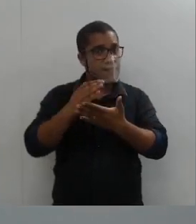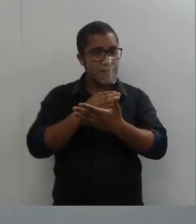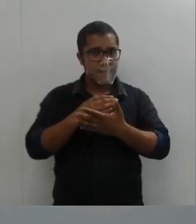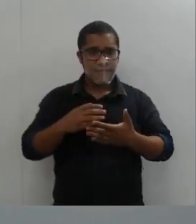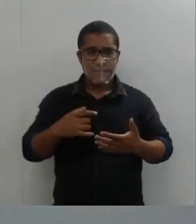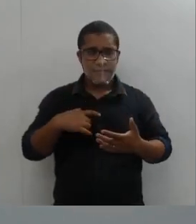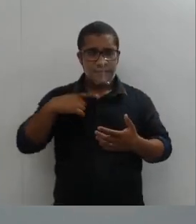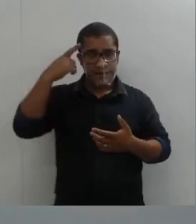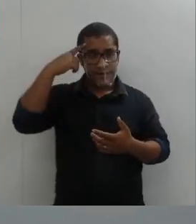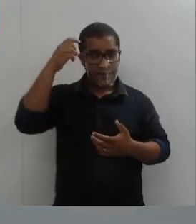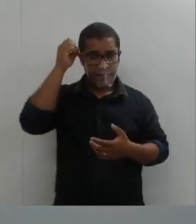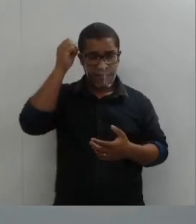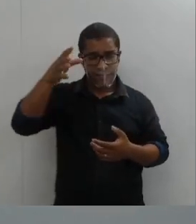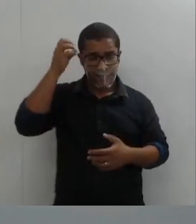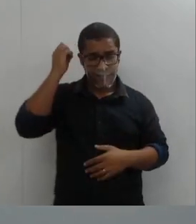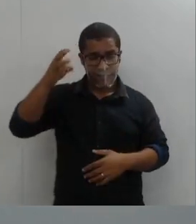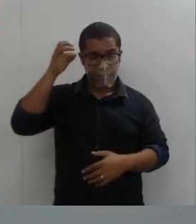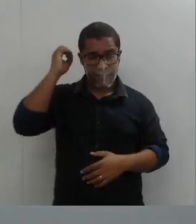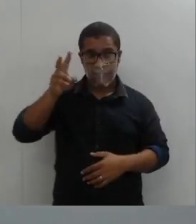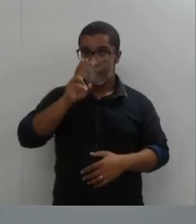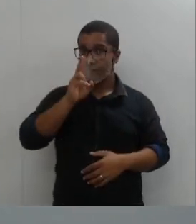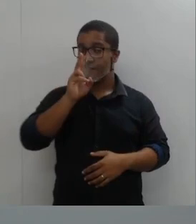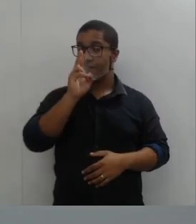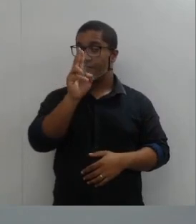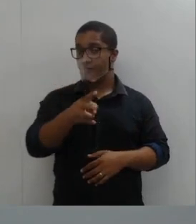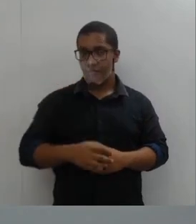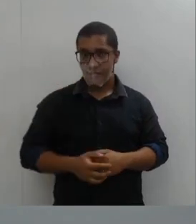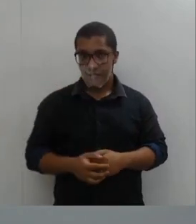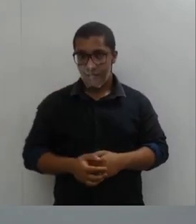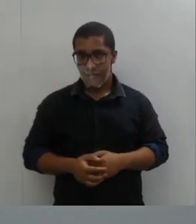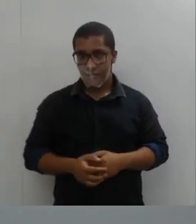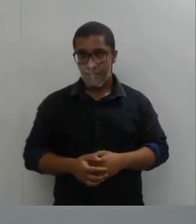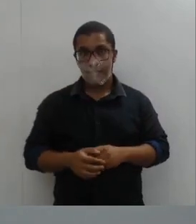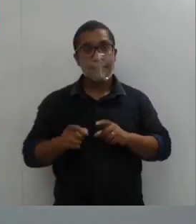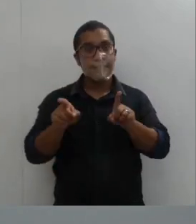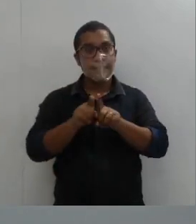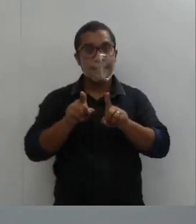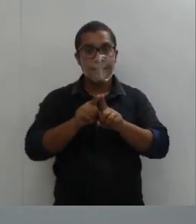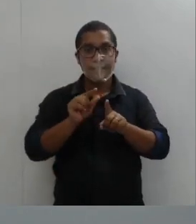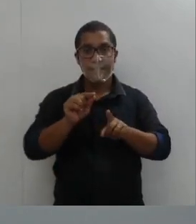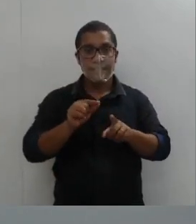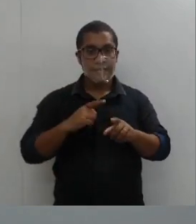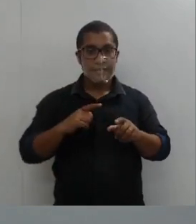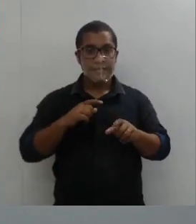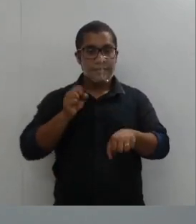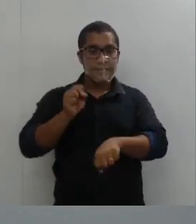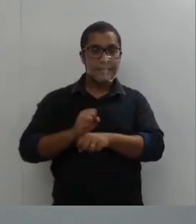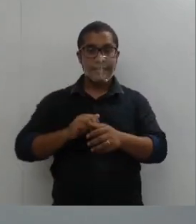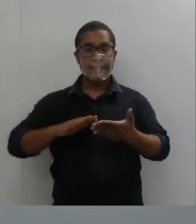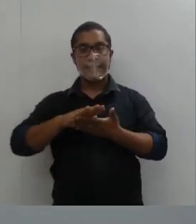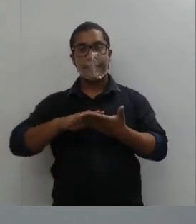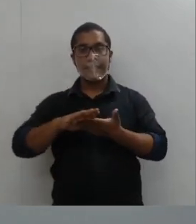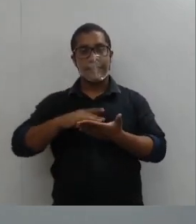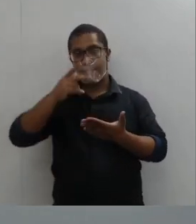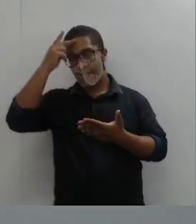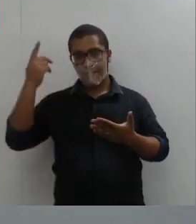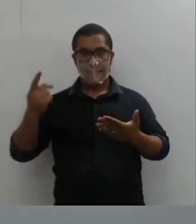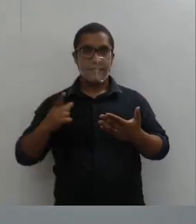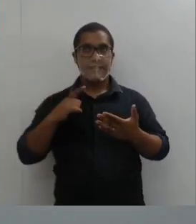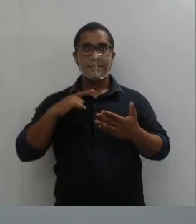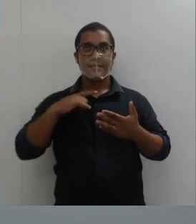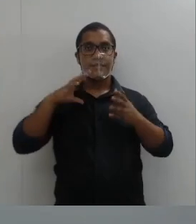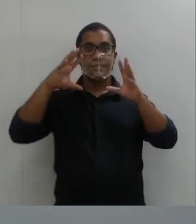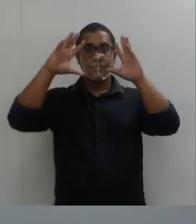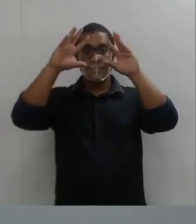de enxaqueca, por exemplo, né? Além disso, tem a questão do non-stop, né? As pessoas querem passar a